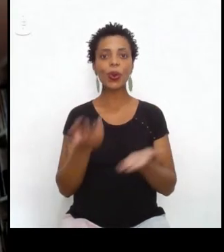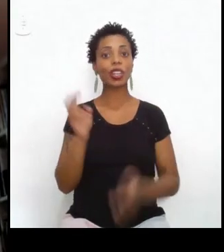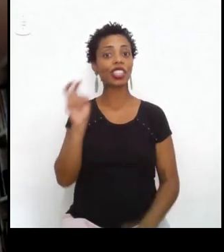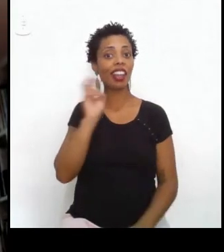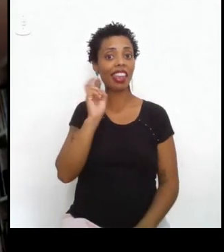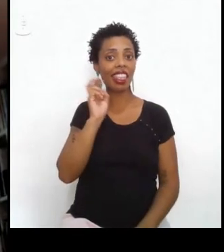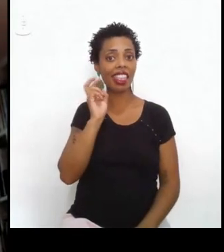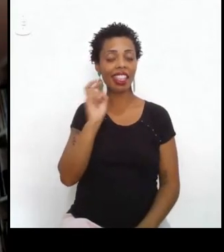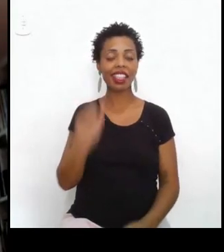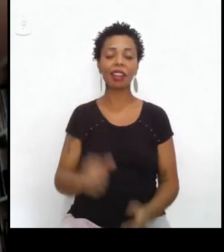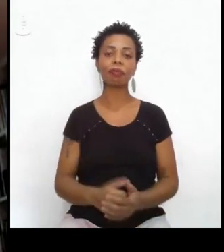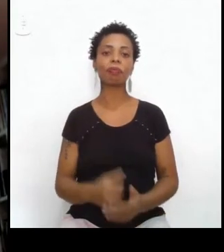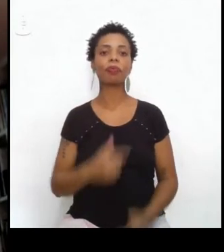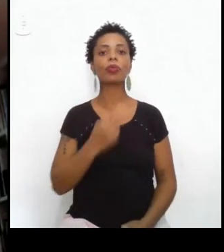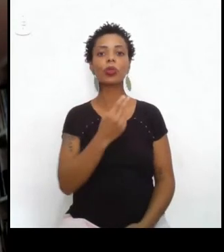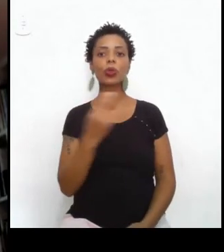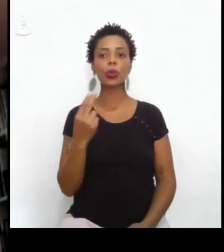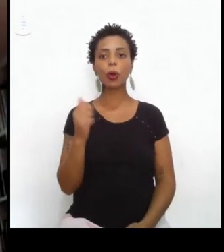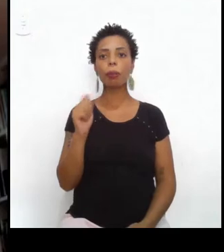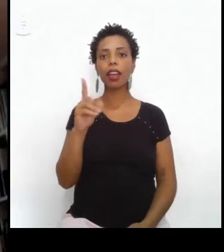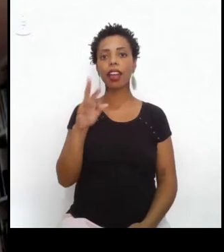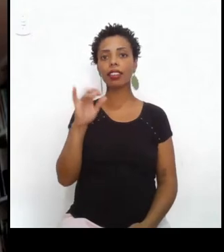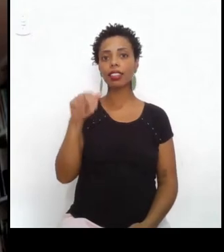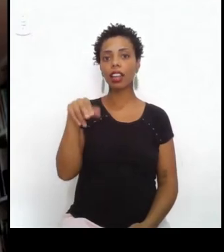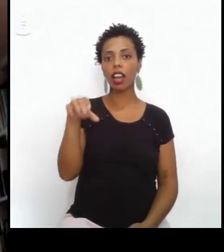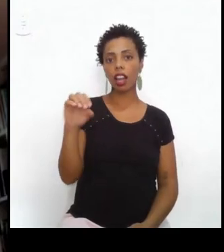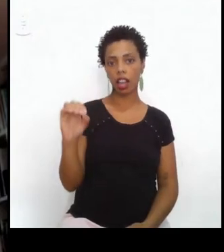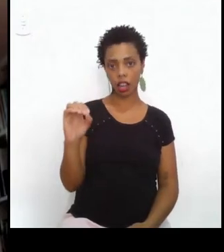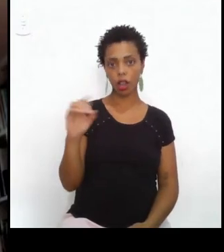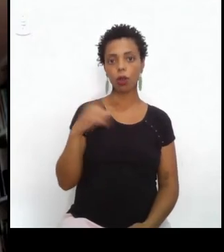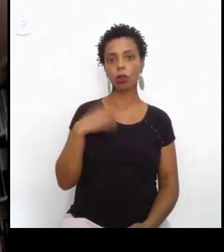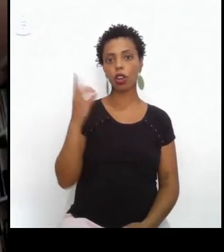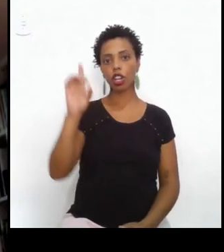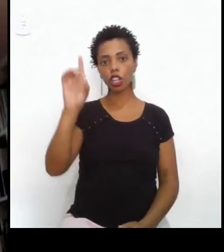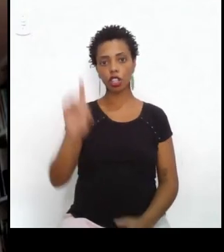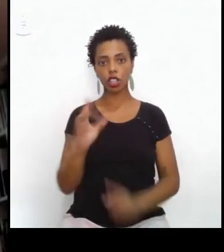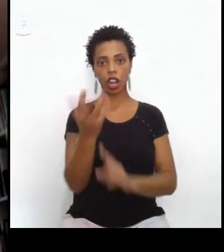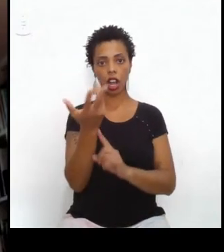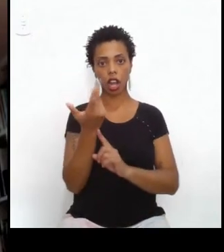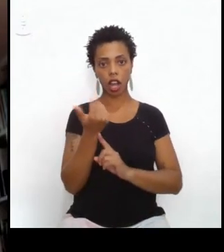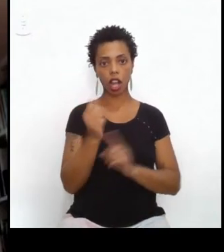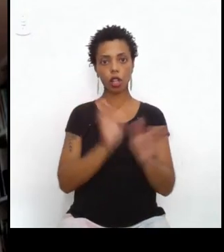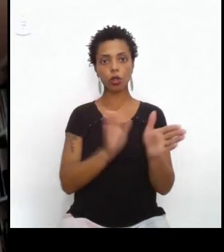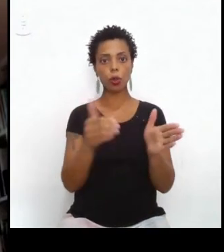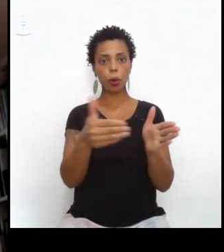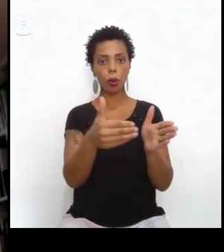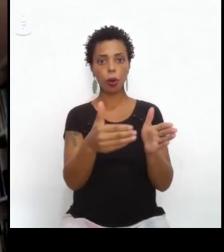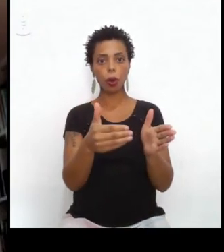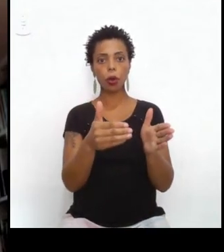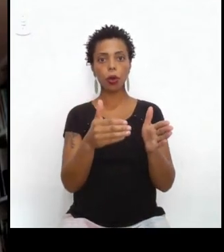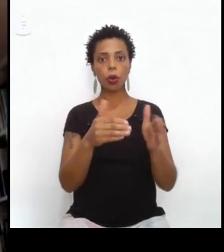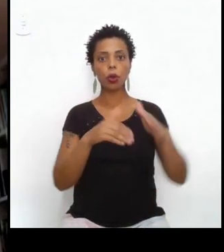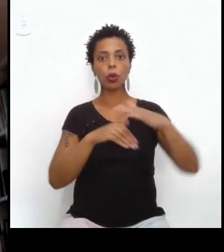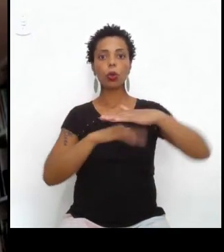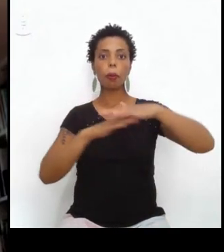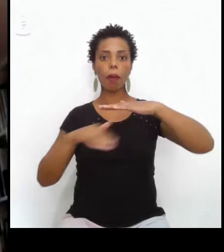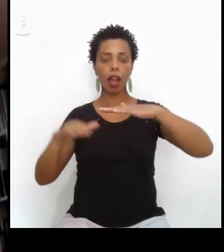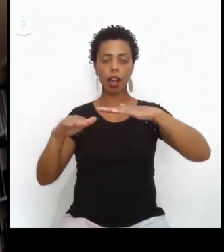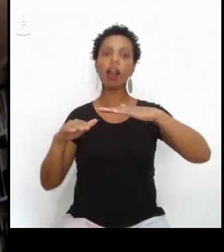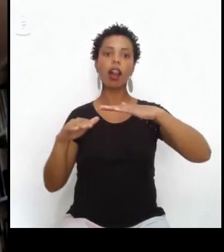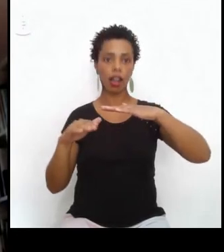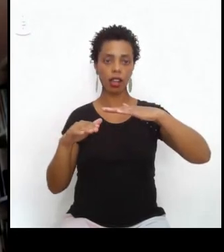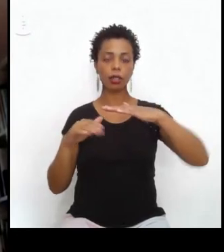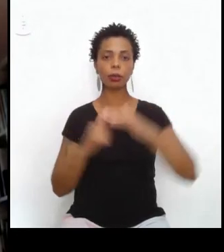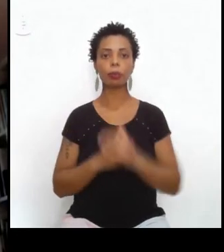eu sou o Adriano Pedrosa diretor artístico do basquete no seu jardim São Paulo Assis Chateaubriand e